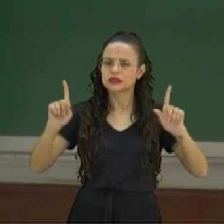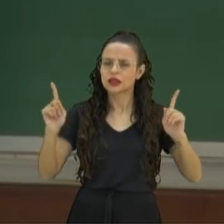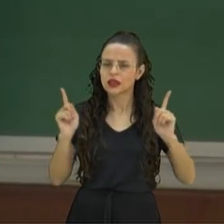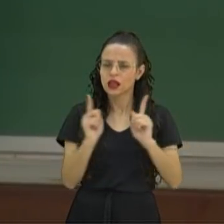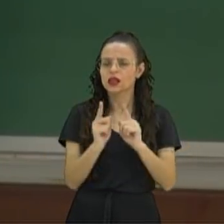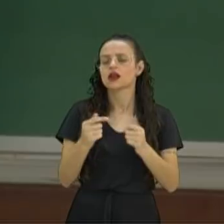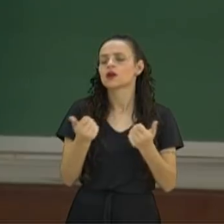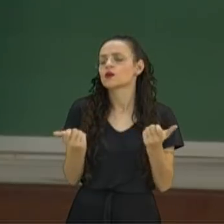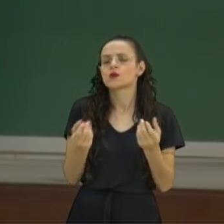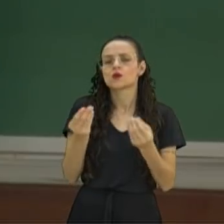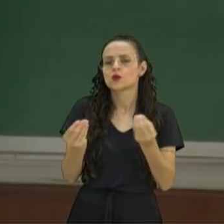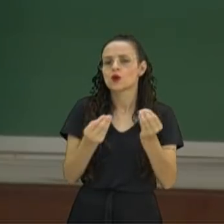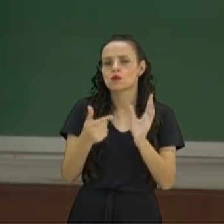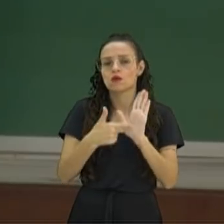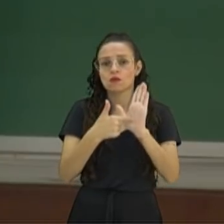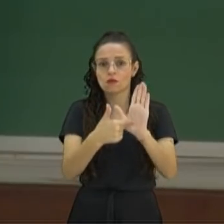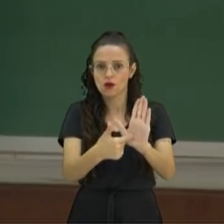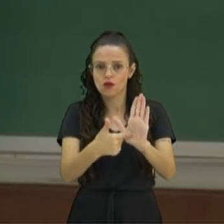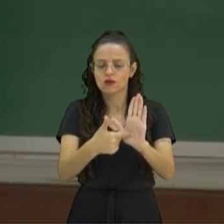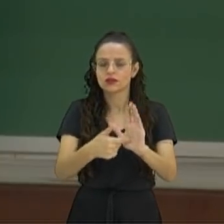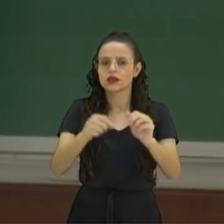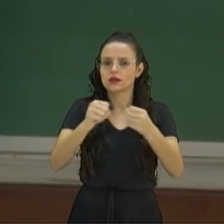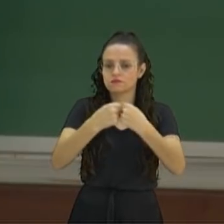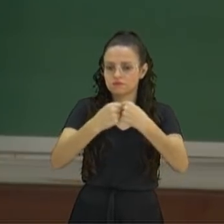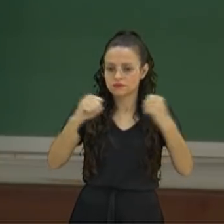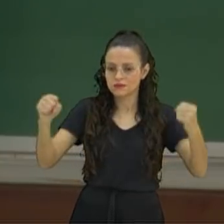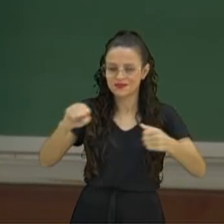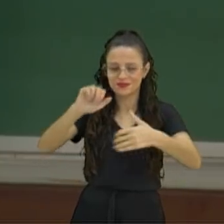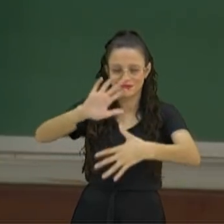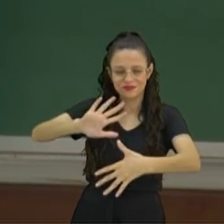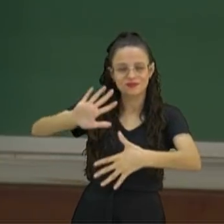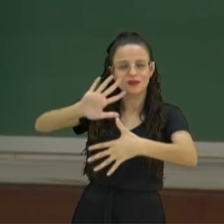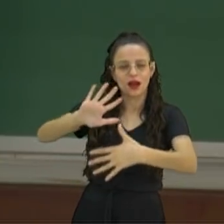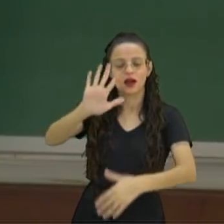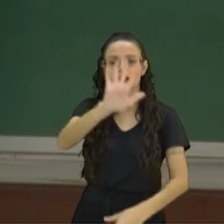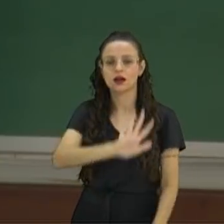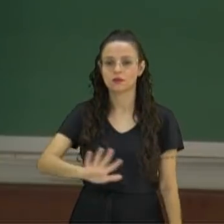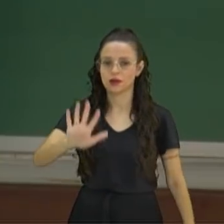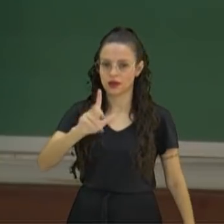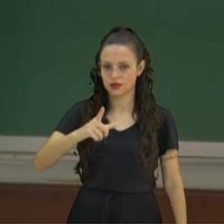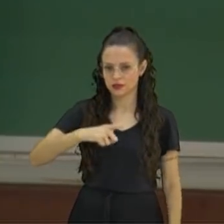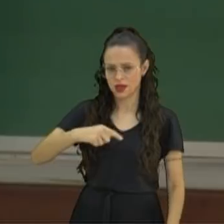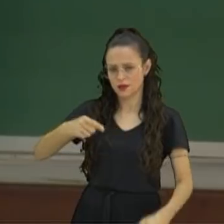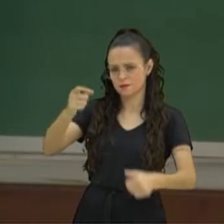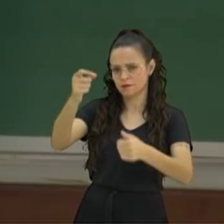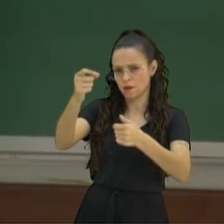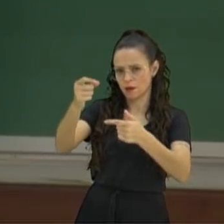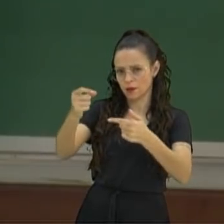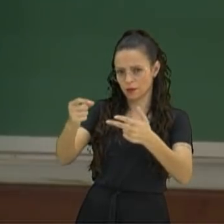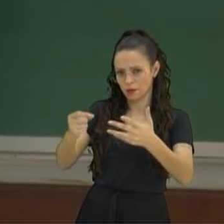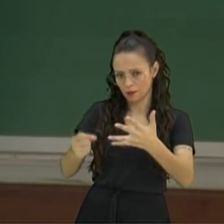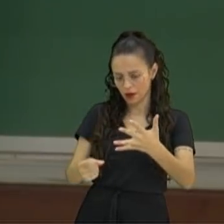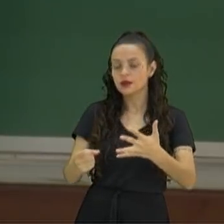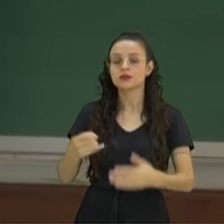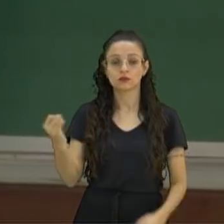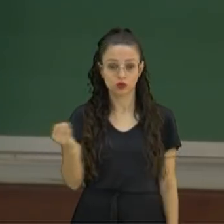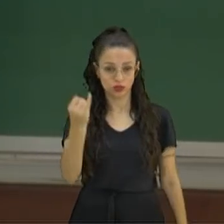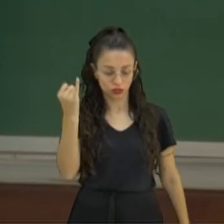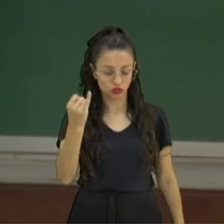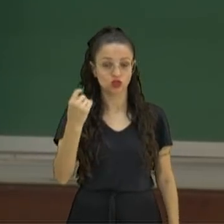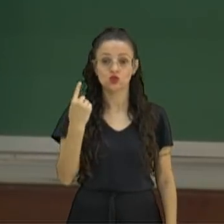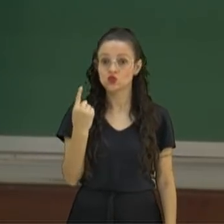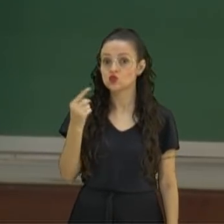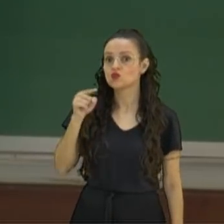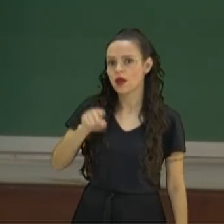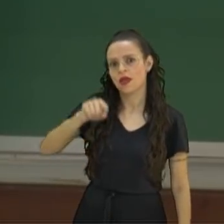no mapa? Nós sabemos que o mapa, para ele ser considerado, ele tem alguns elementos ali importantes, um deles é a escala.